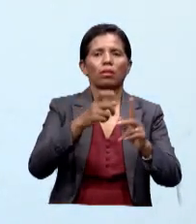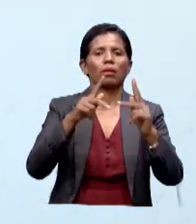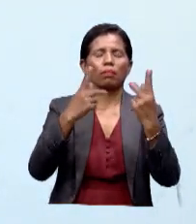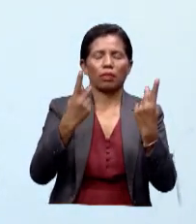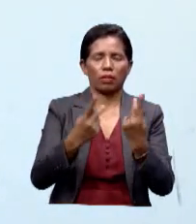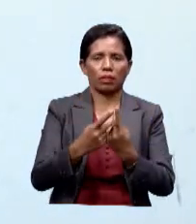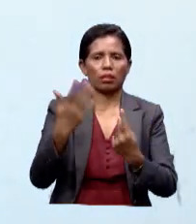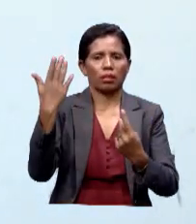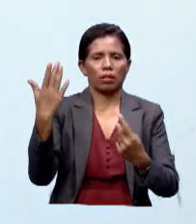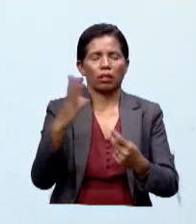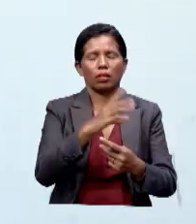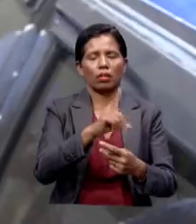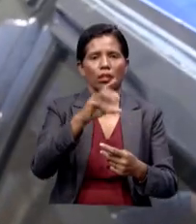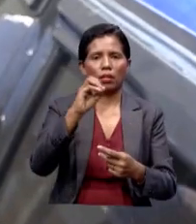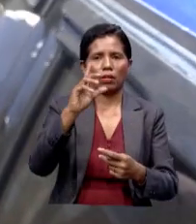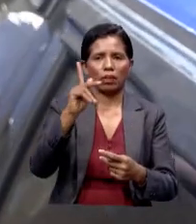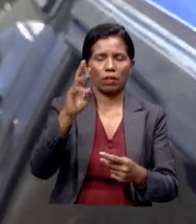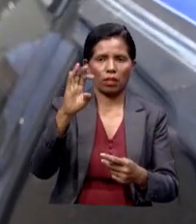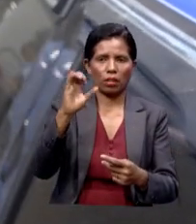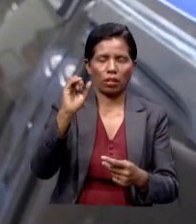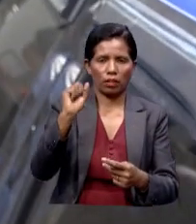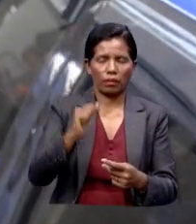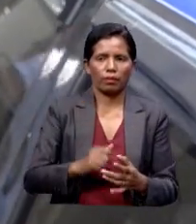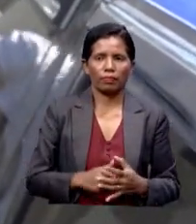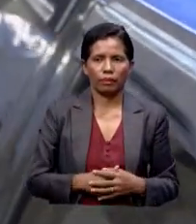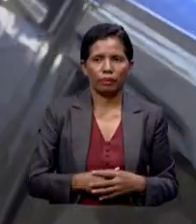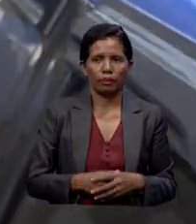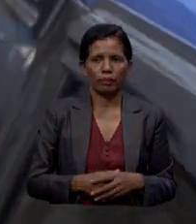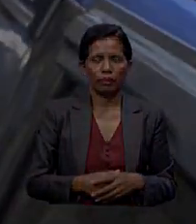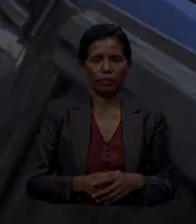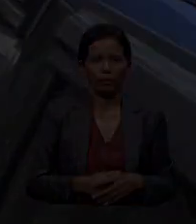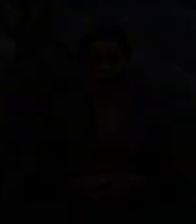Bedford e a parte Loro Craig. Hilário Guzmão, Tomé da Silva, GMN.